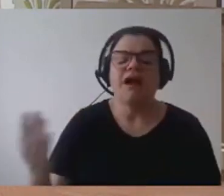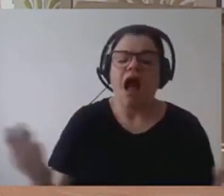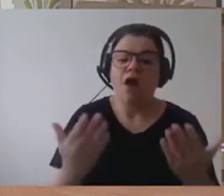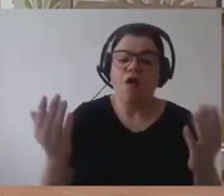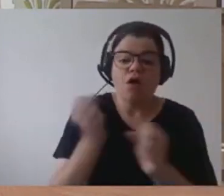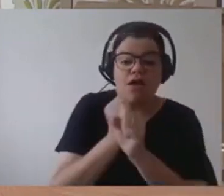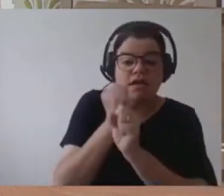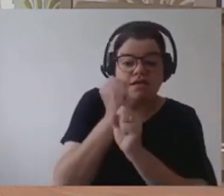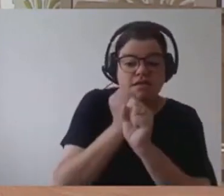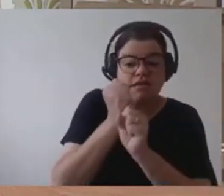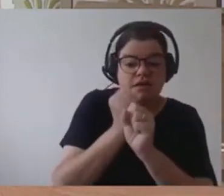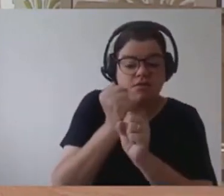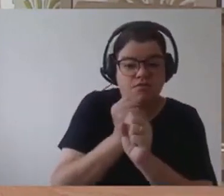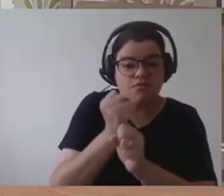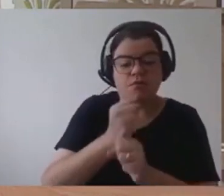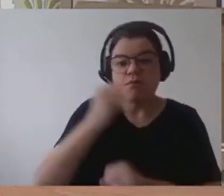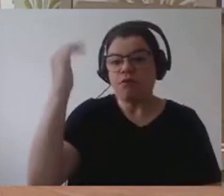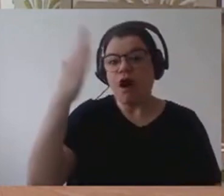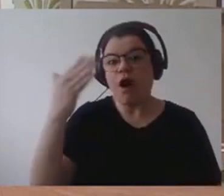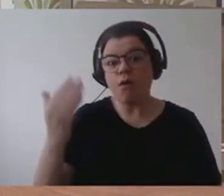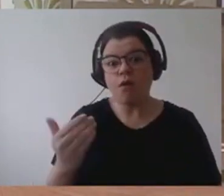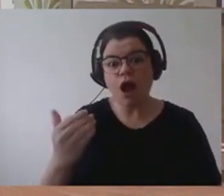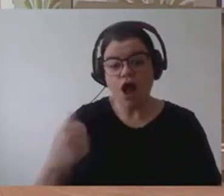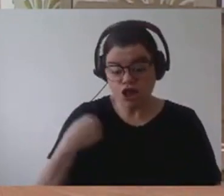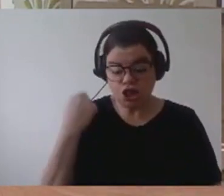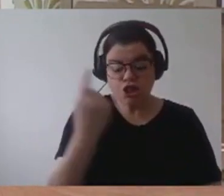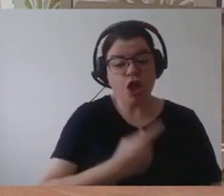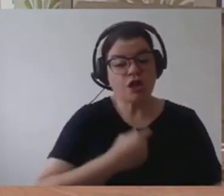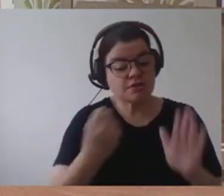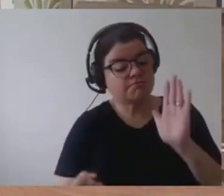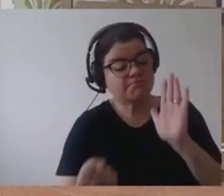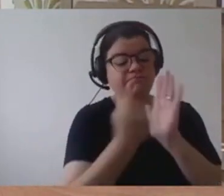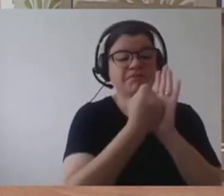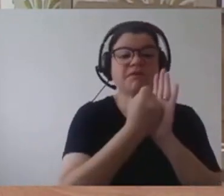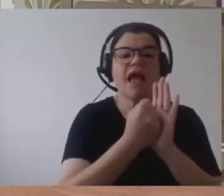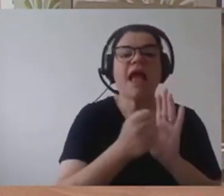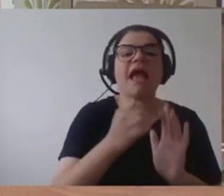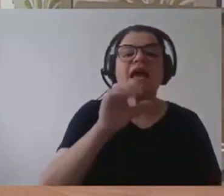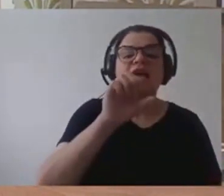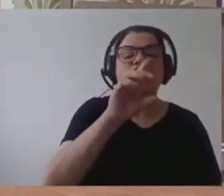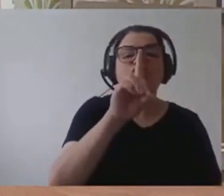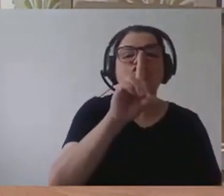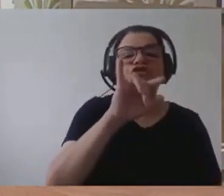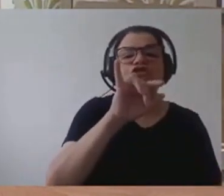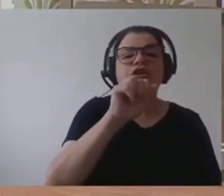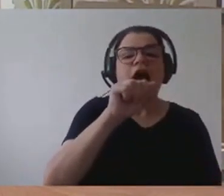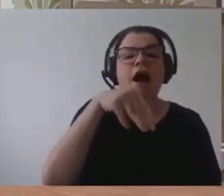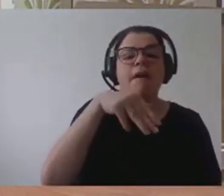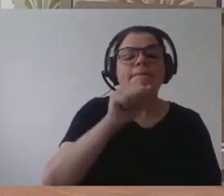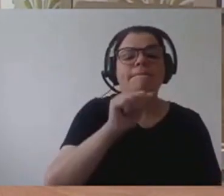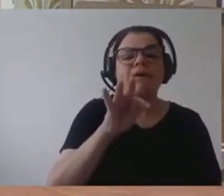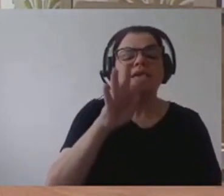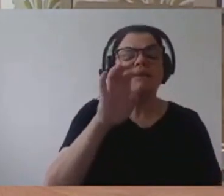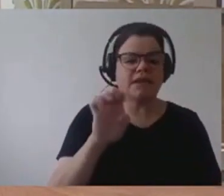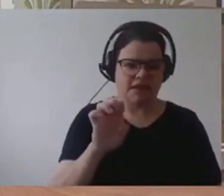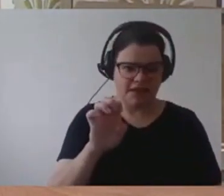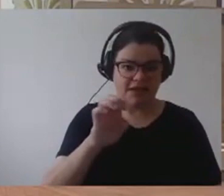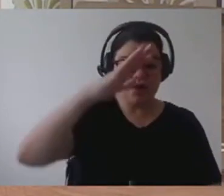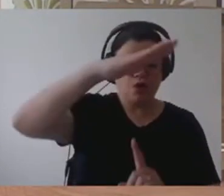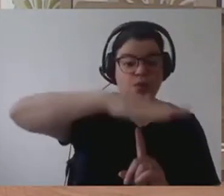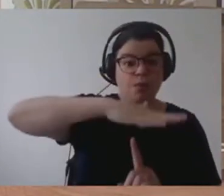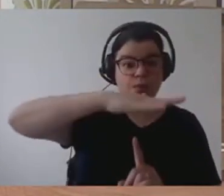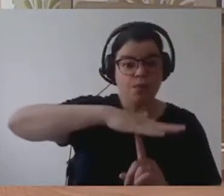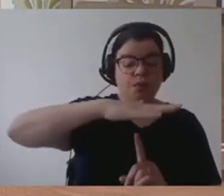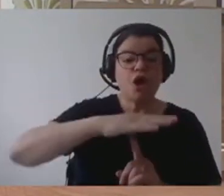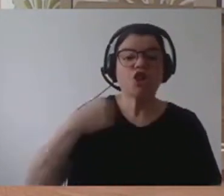orgulho nós fomos classificados com o selo diamante de Transparência no estado do Paraná ficamos em